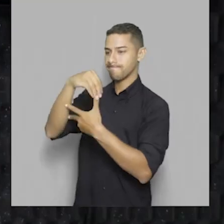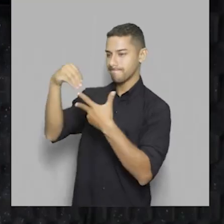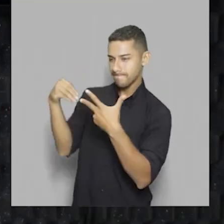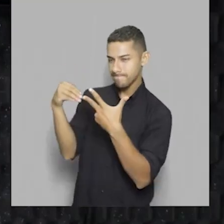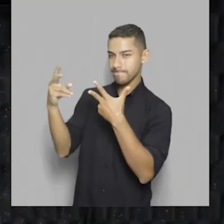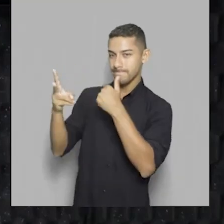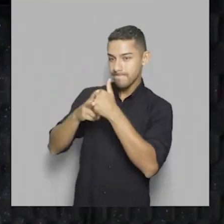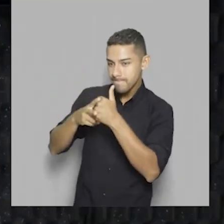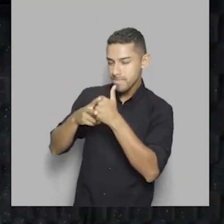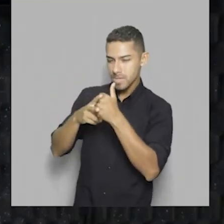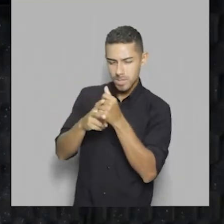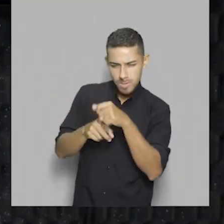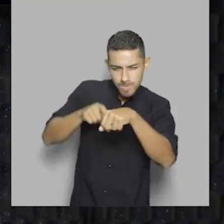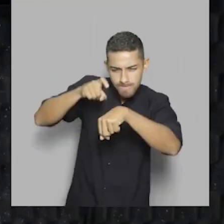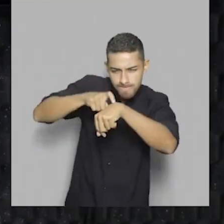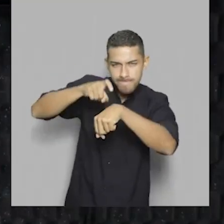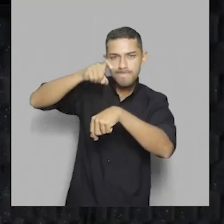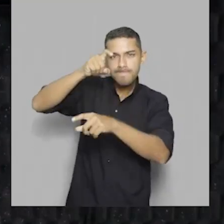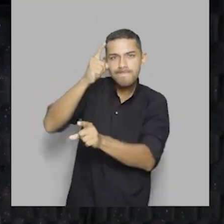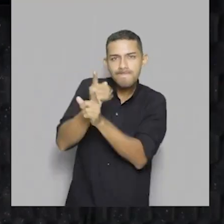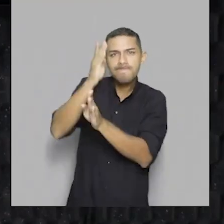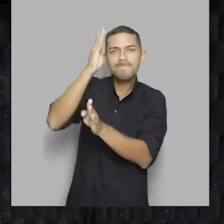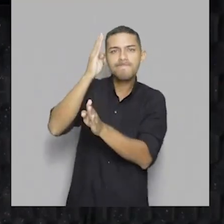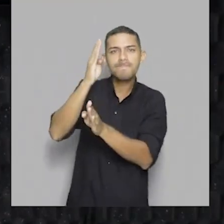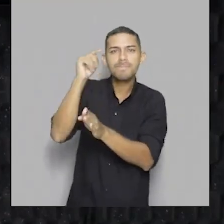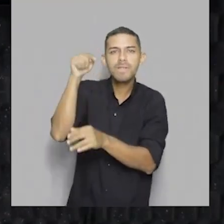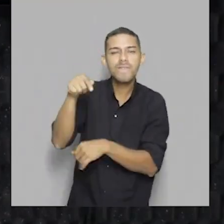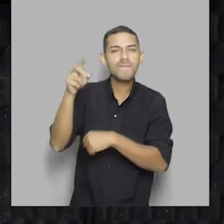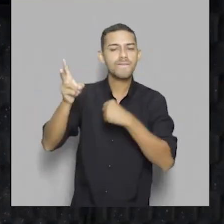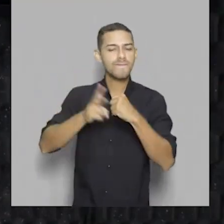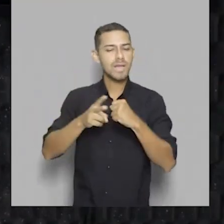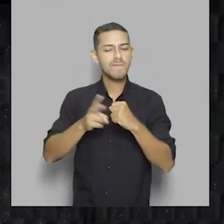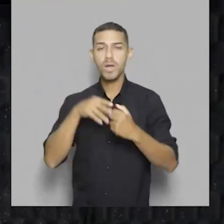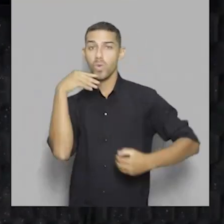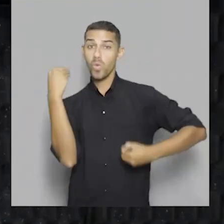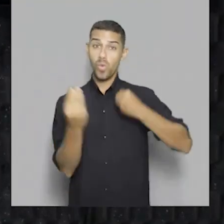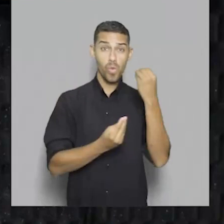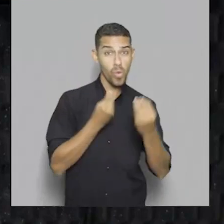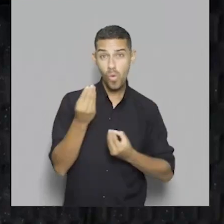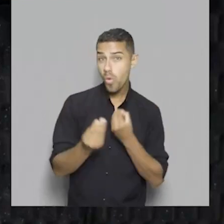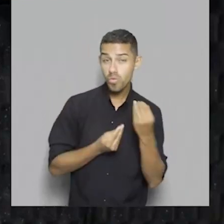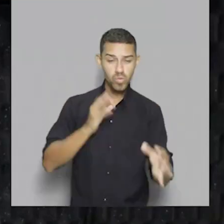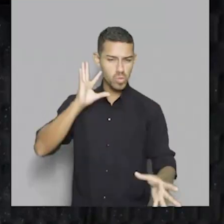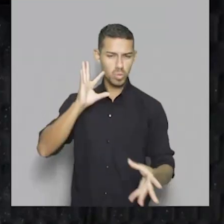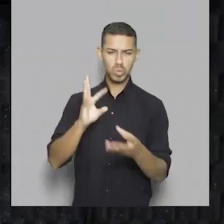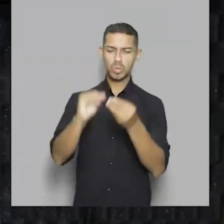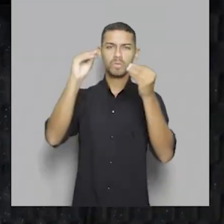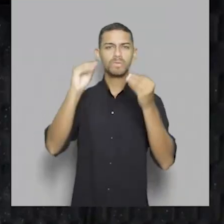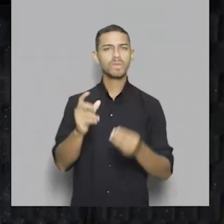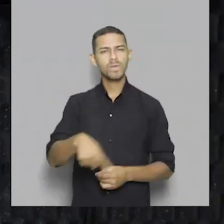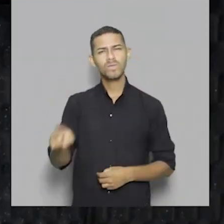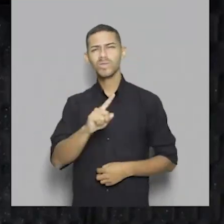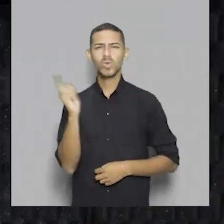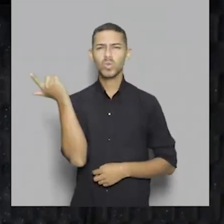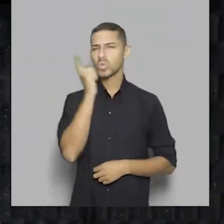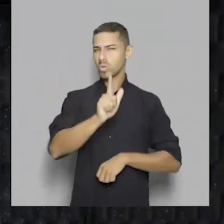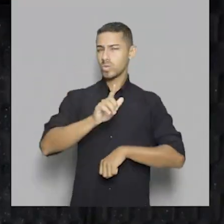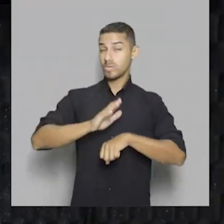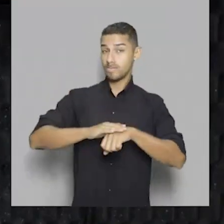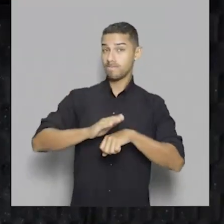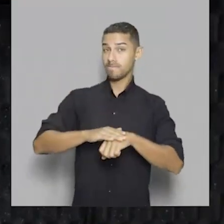o tempo do verbo, a conjugação do verbo, como fazer essa conjugação para que você possa,